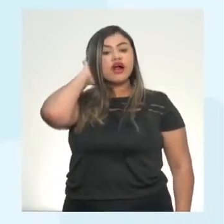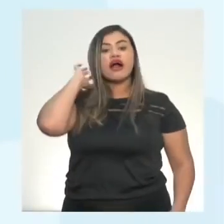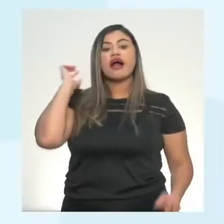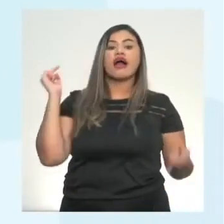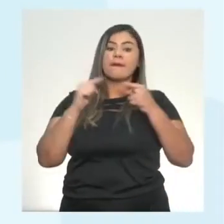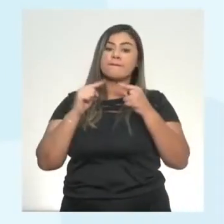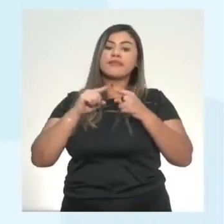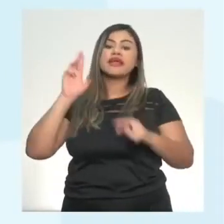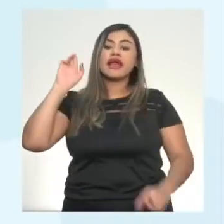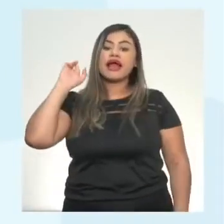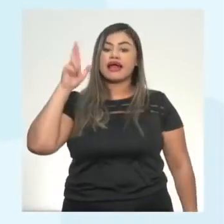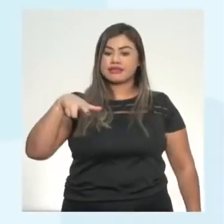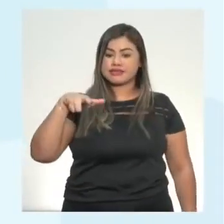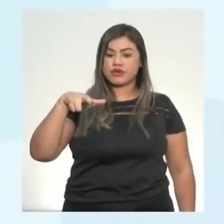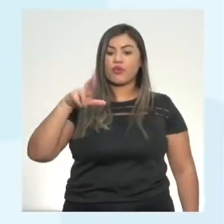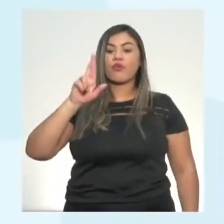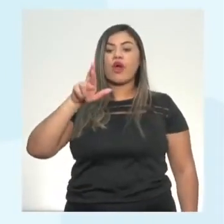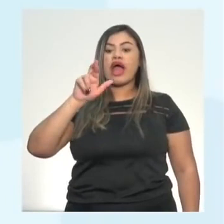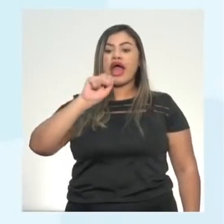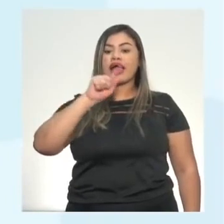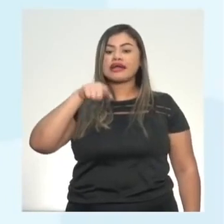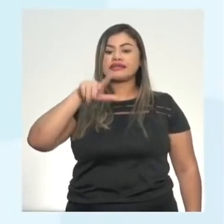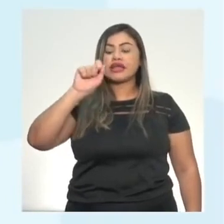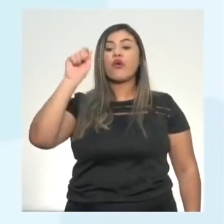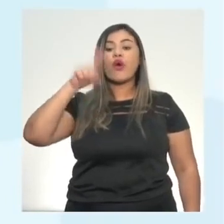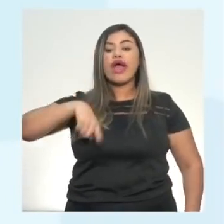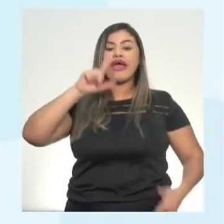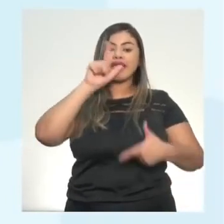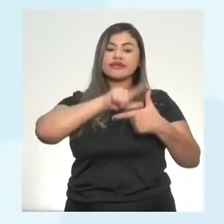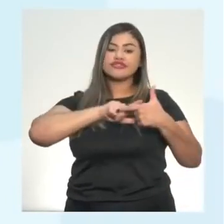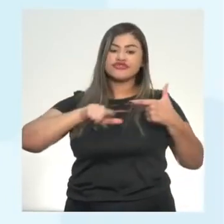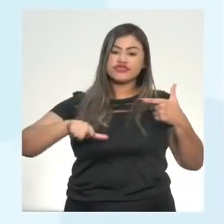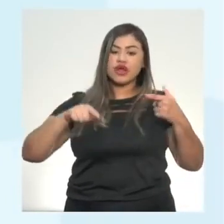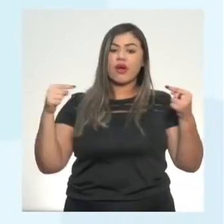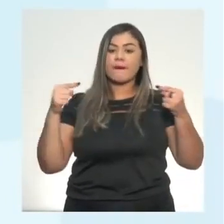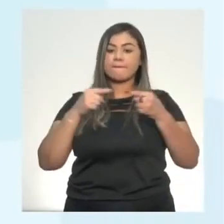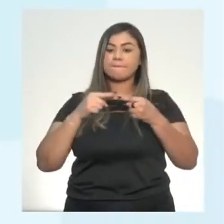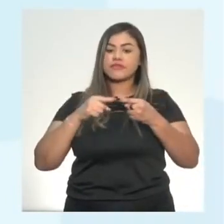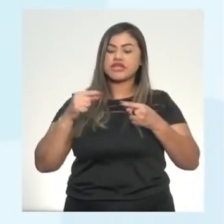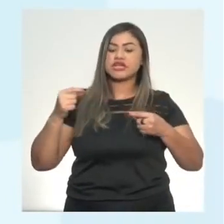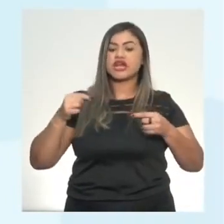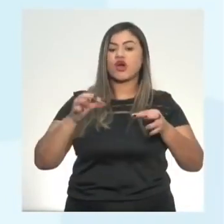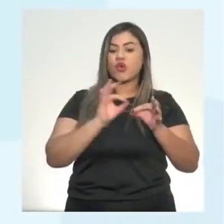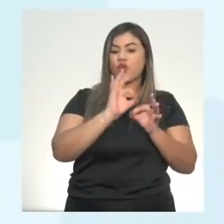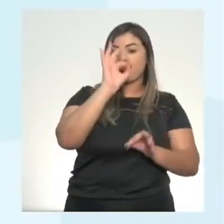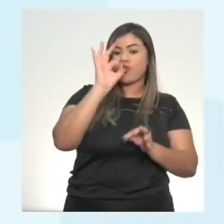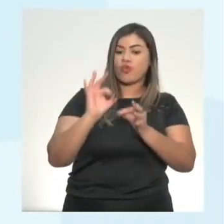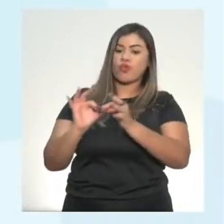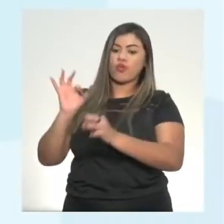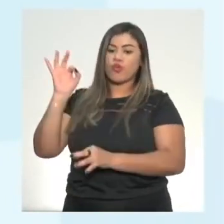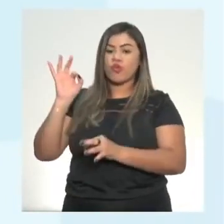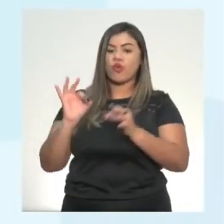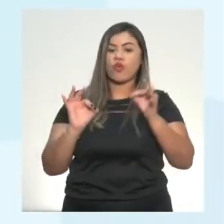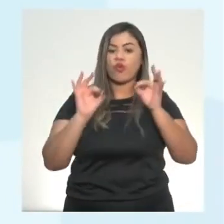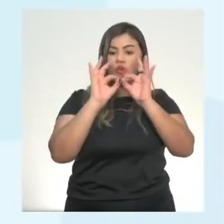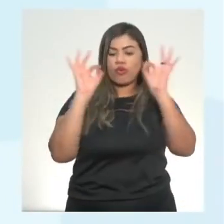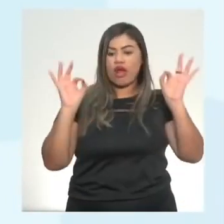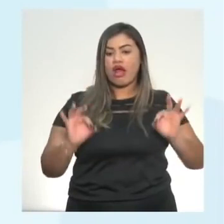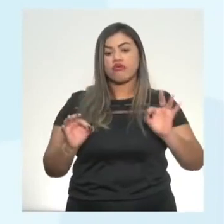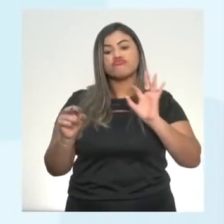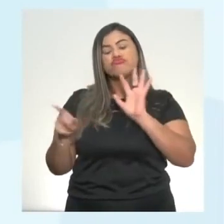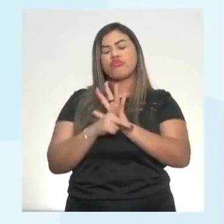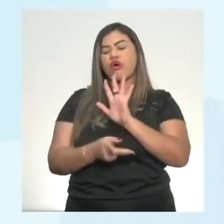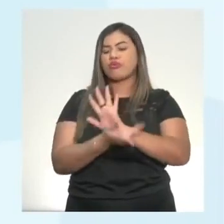pela razão. Razão que é a divisão entre as medidas dos lados correspondentes das